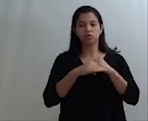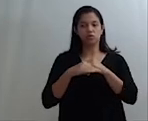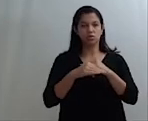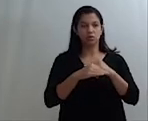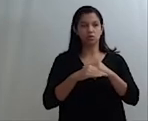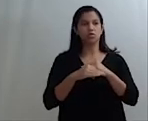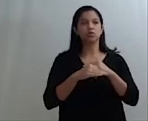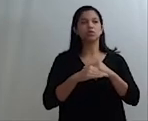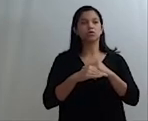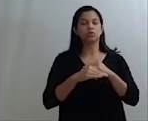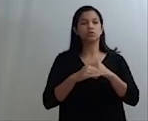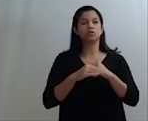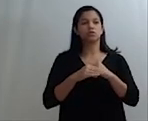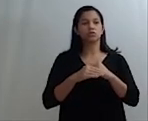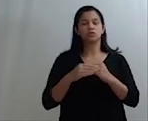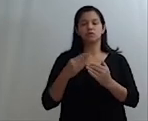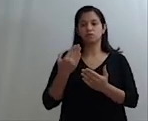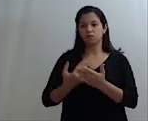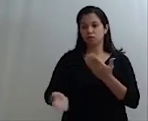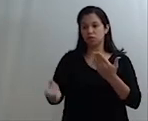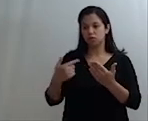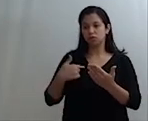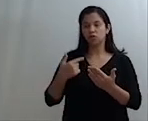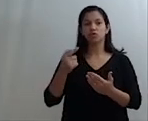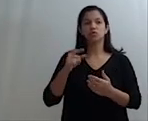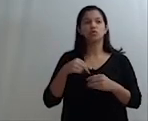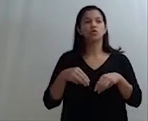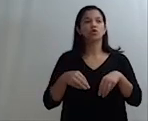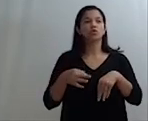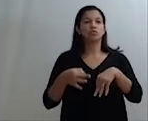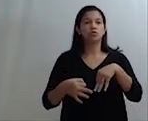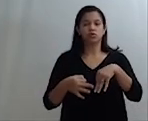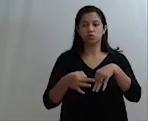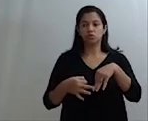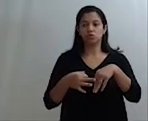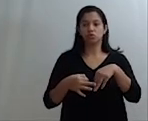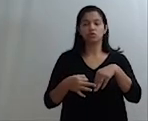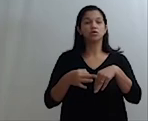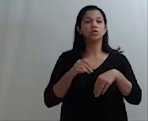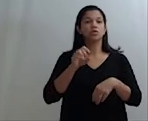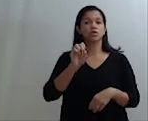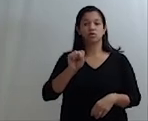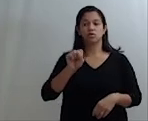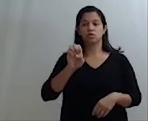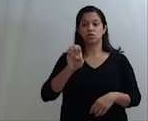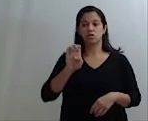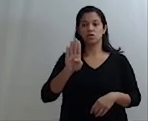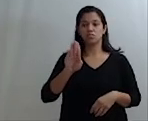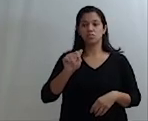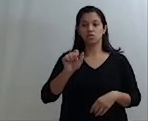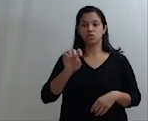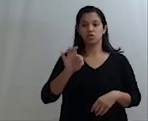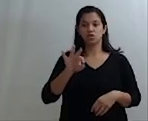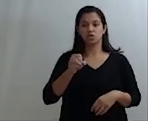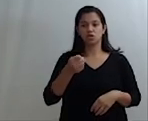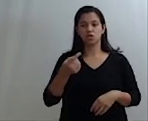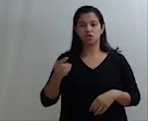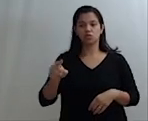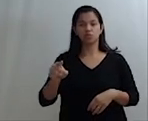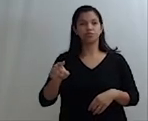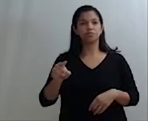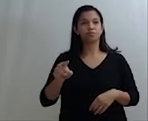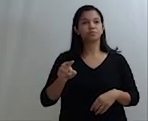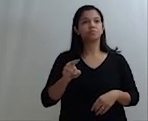vencido dos ministros Sebastian n cordeiro que o provia pois não Ministro Sebastião Reis senhor